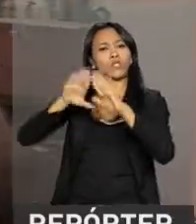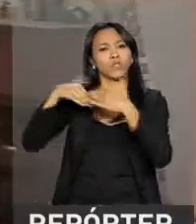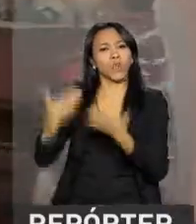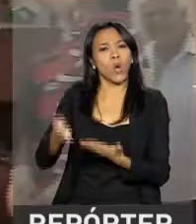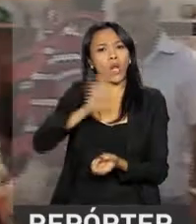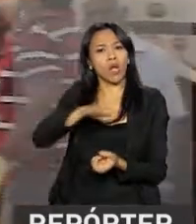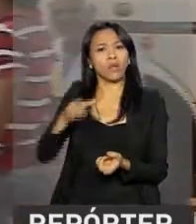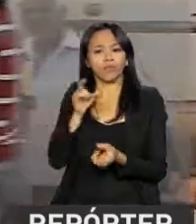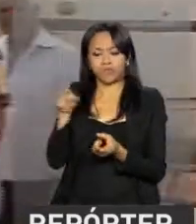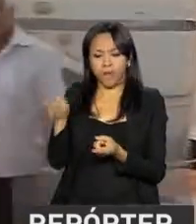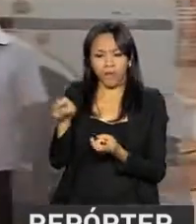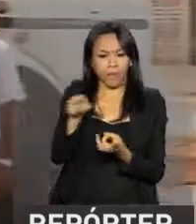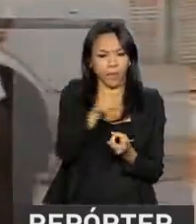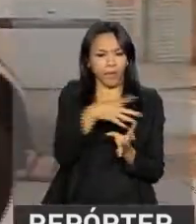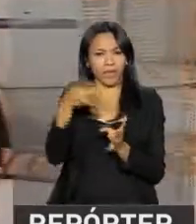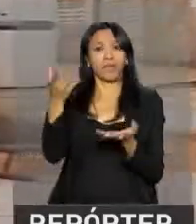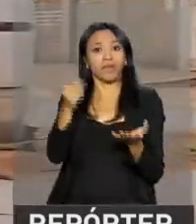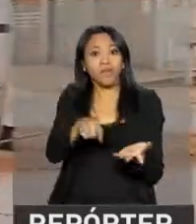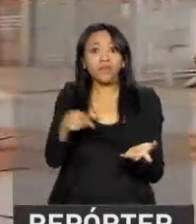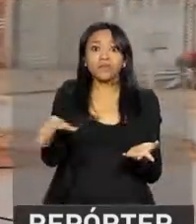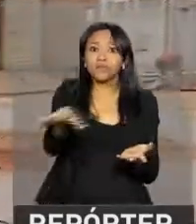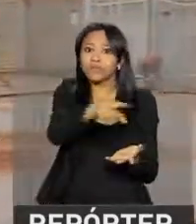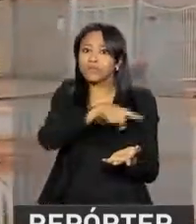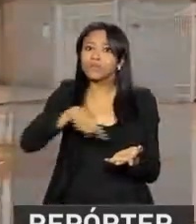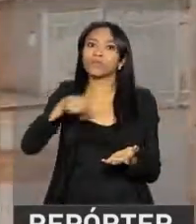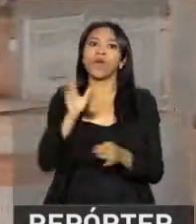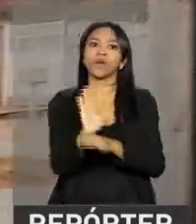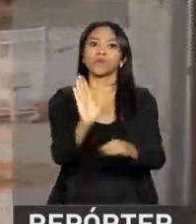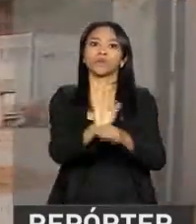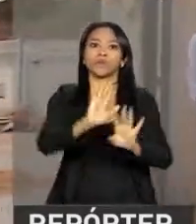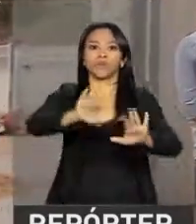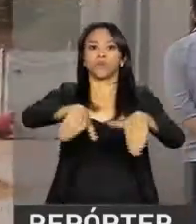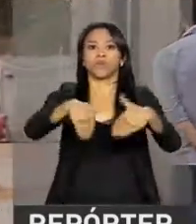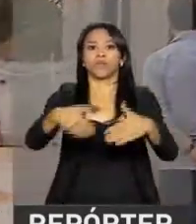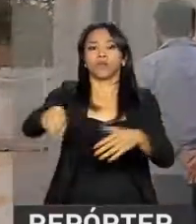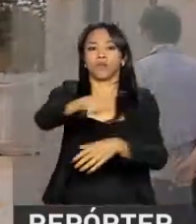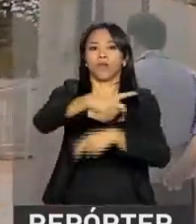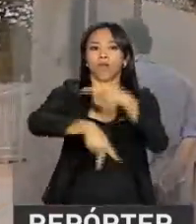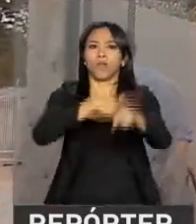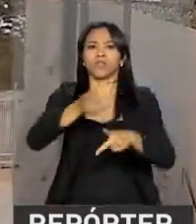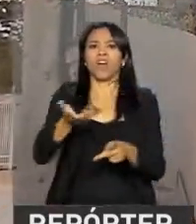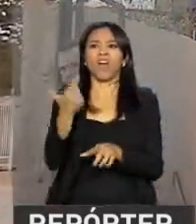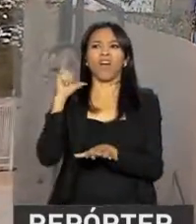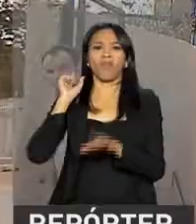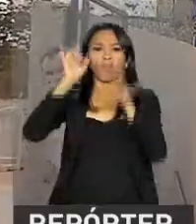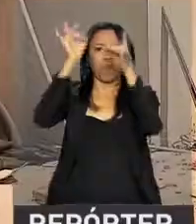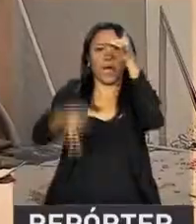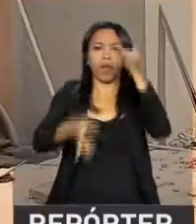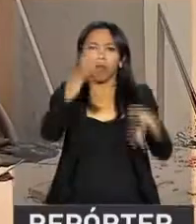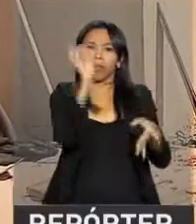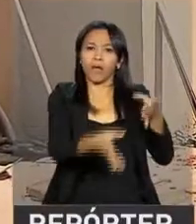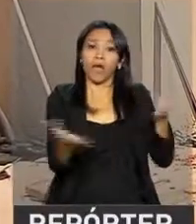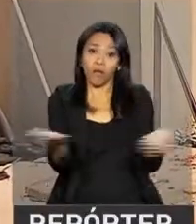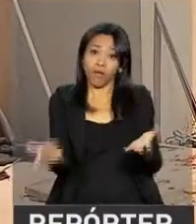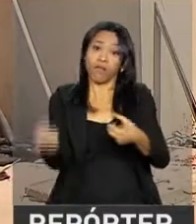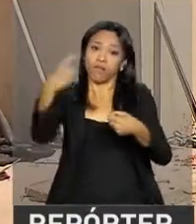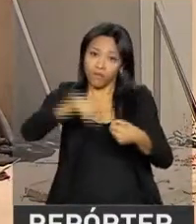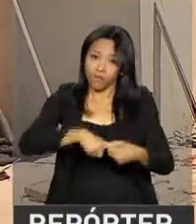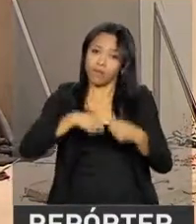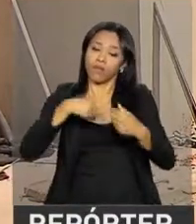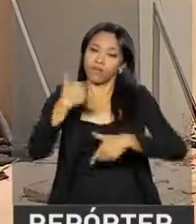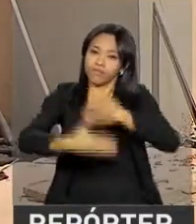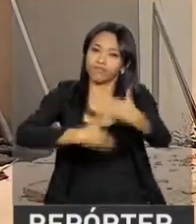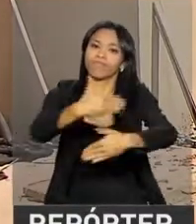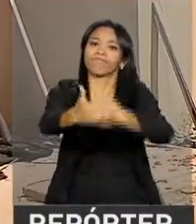obras que impactam a qualidade de vida da população estavam abandonadas foram retomadas em todo o brasil com um investimento